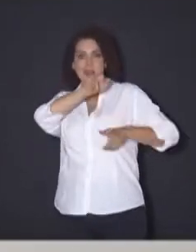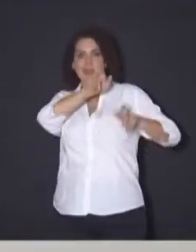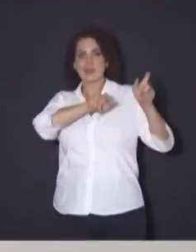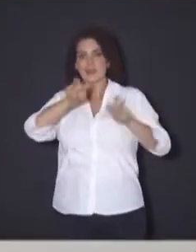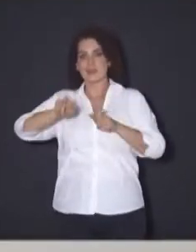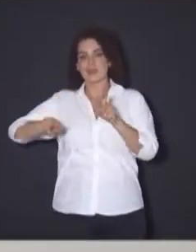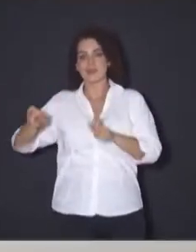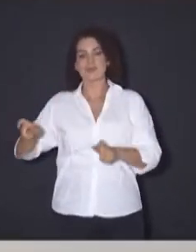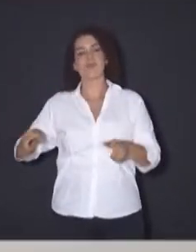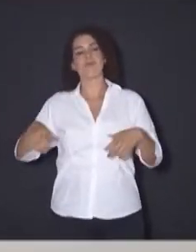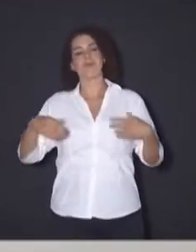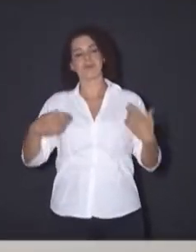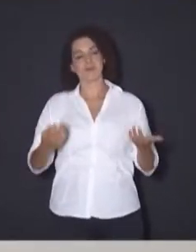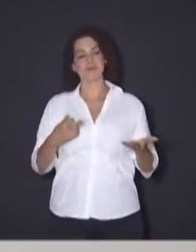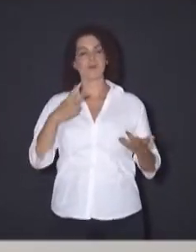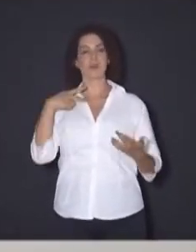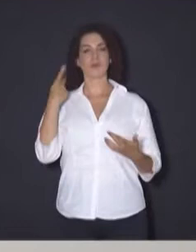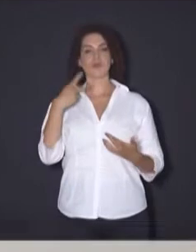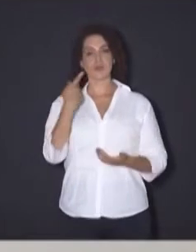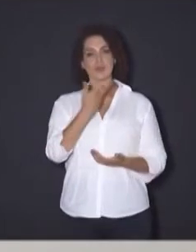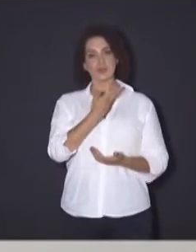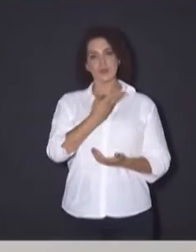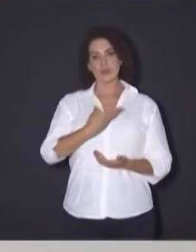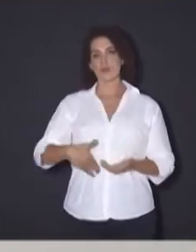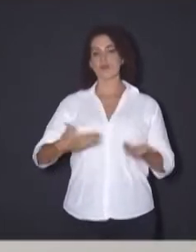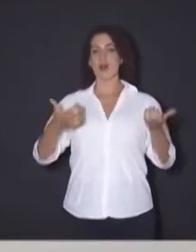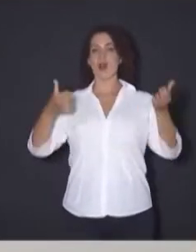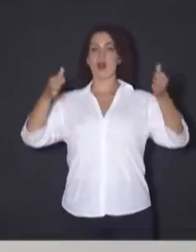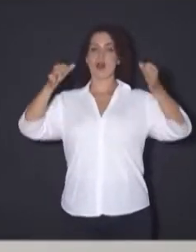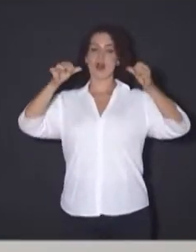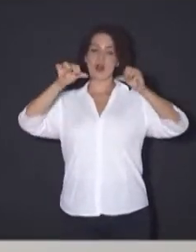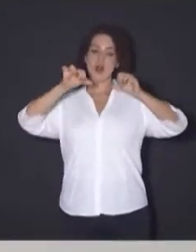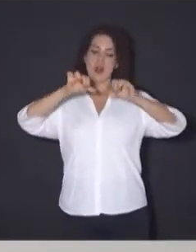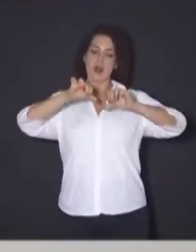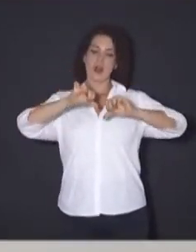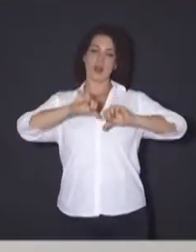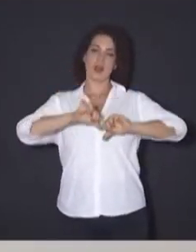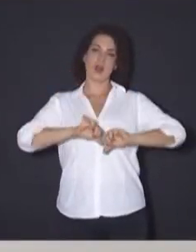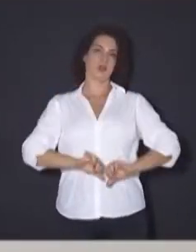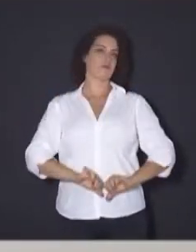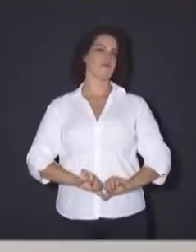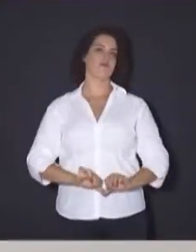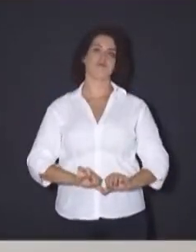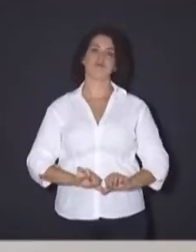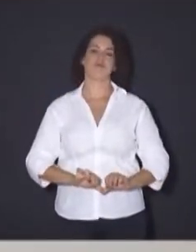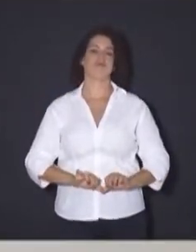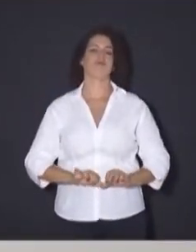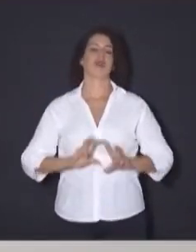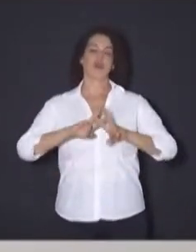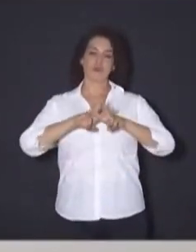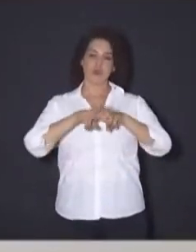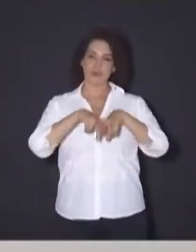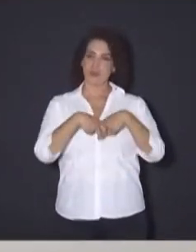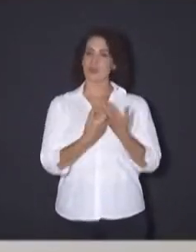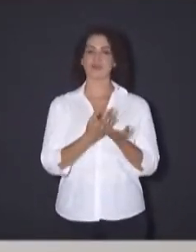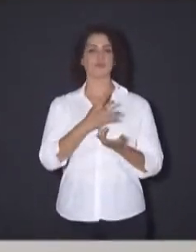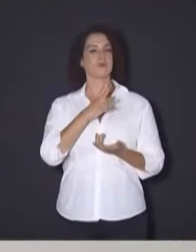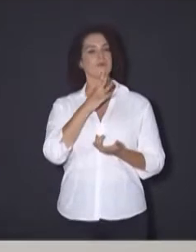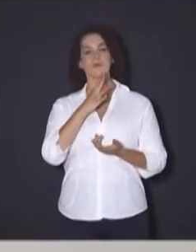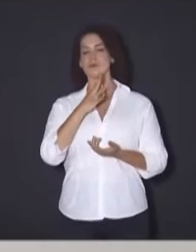é ela cai um fracasso é muitas vezes por causa dessa